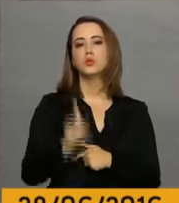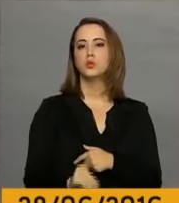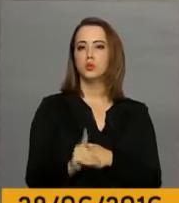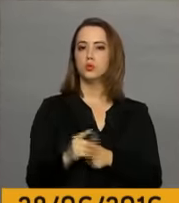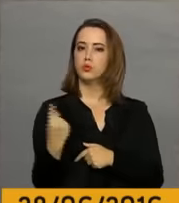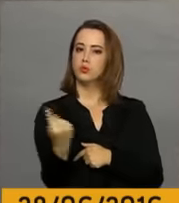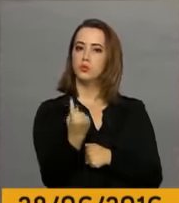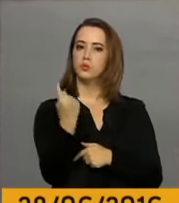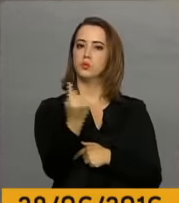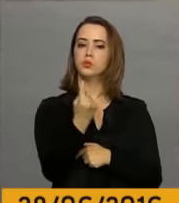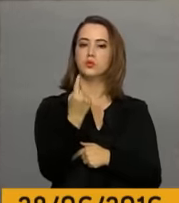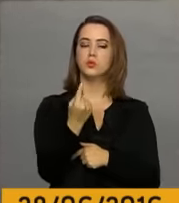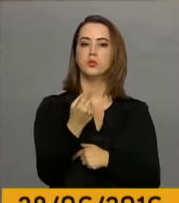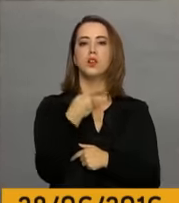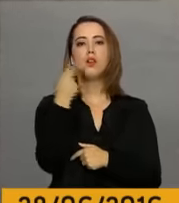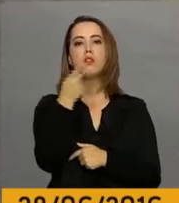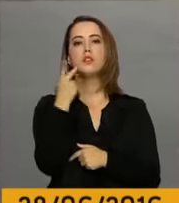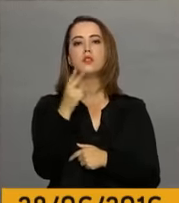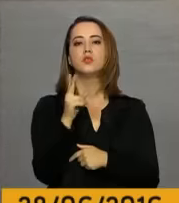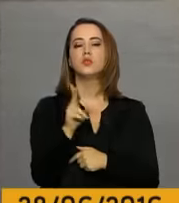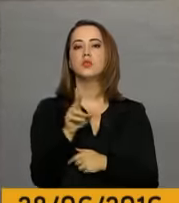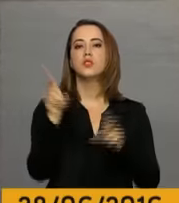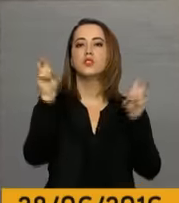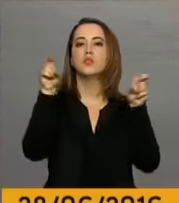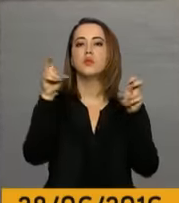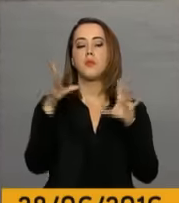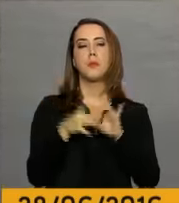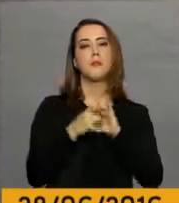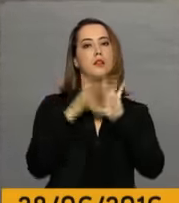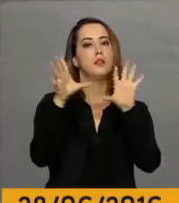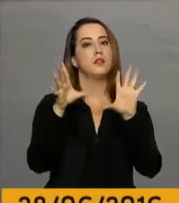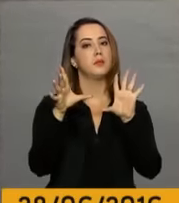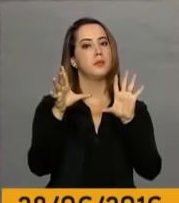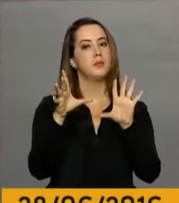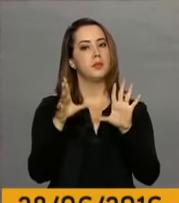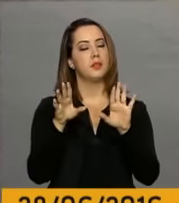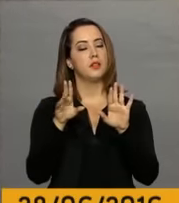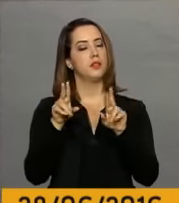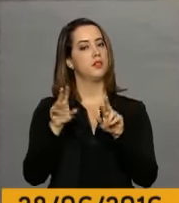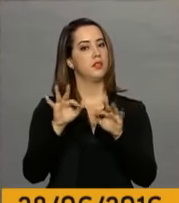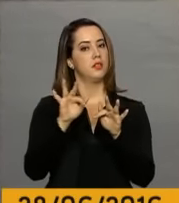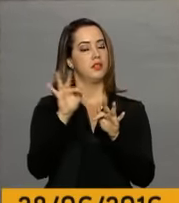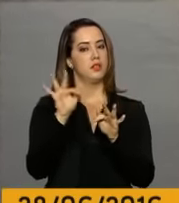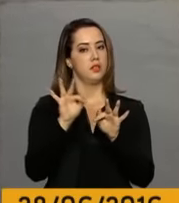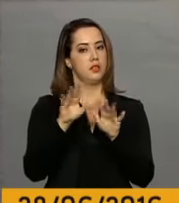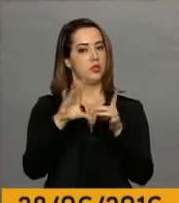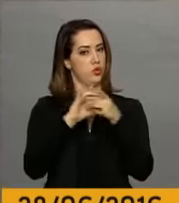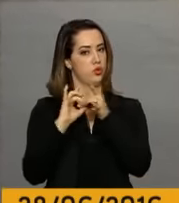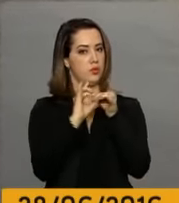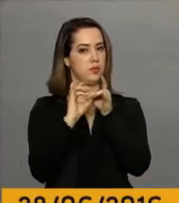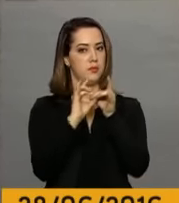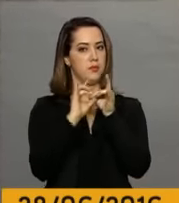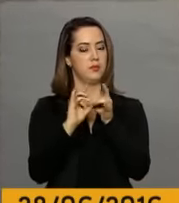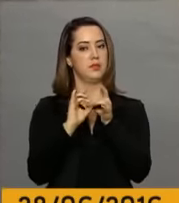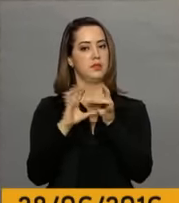individou a liberdade igualdade e fraternidade liberade